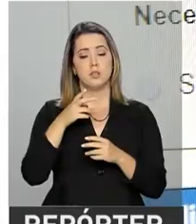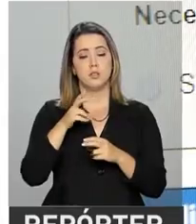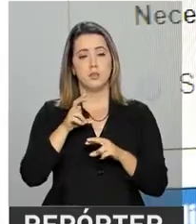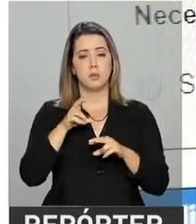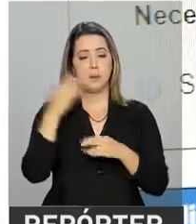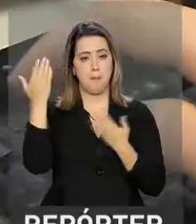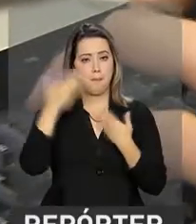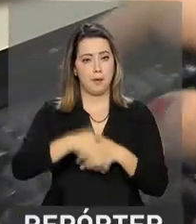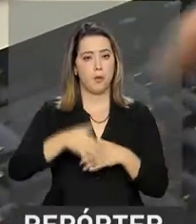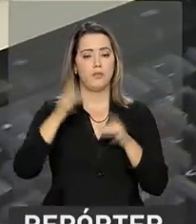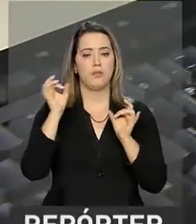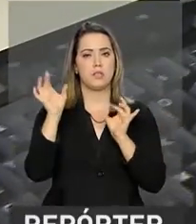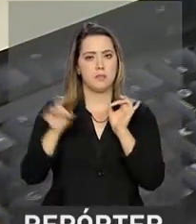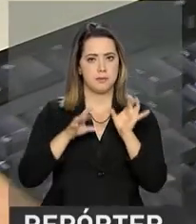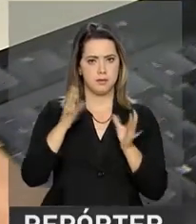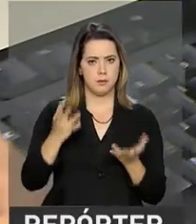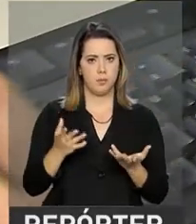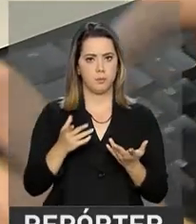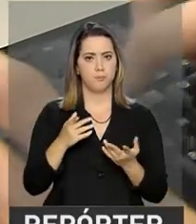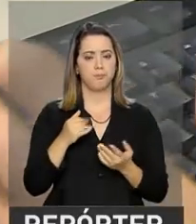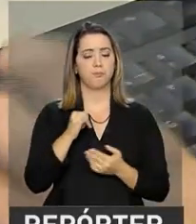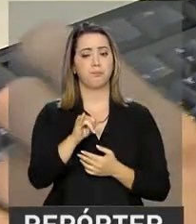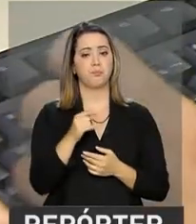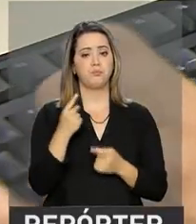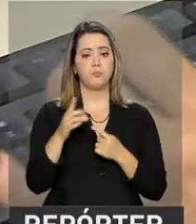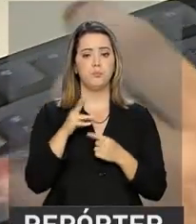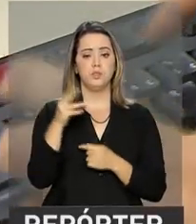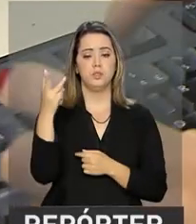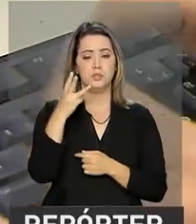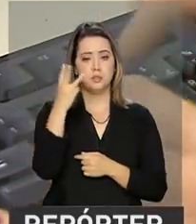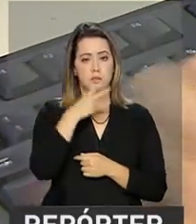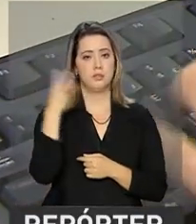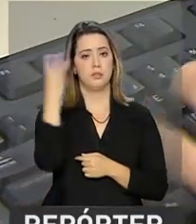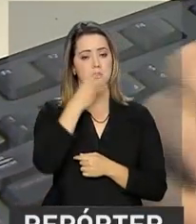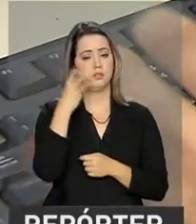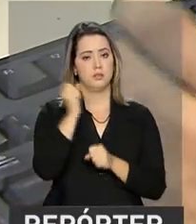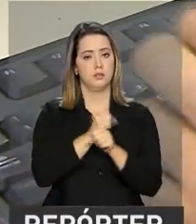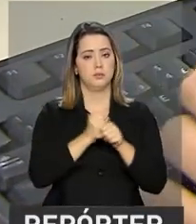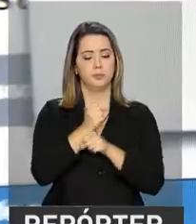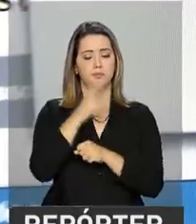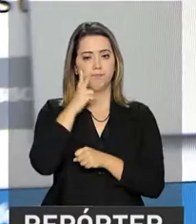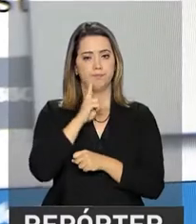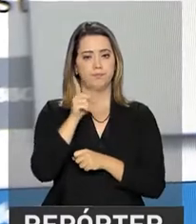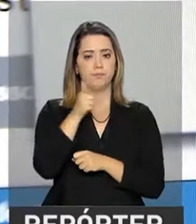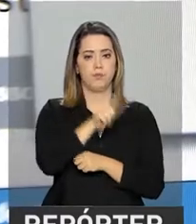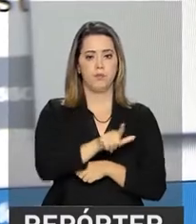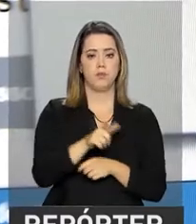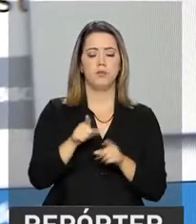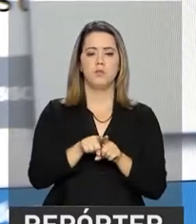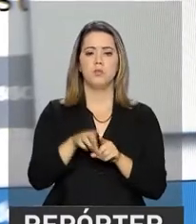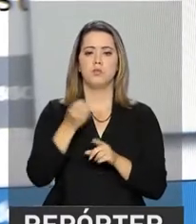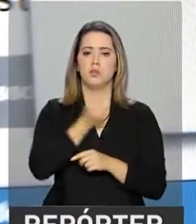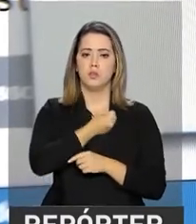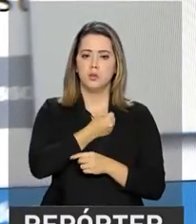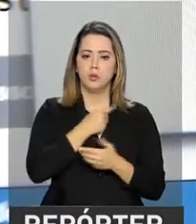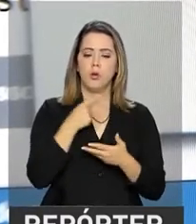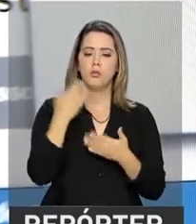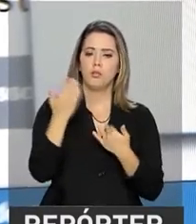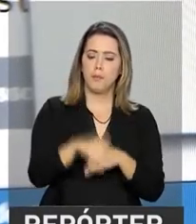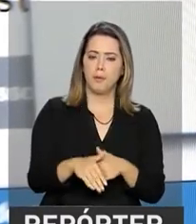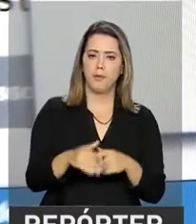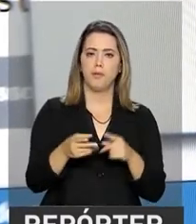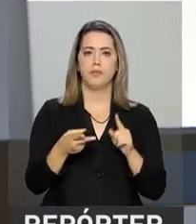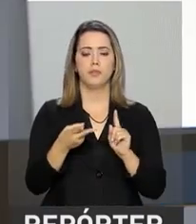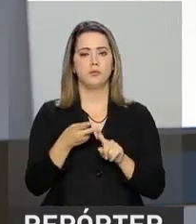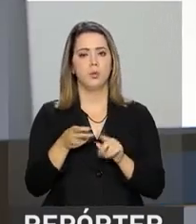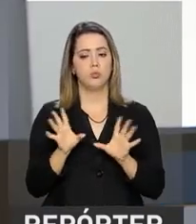ou específico. As áreas são avaliadas a cada 3 anos e as notas dos alunos, somadas a outros quesitos avaliados pelo